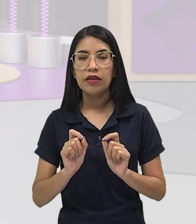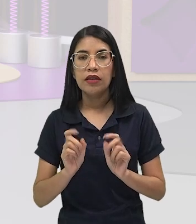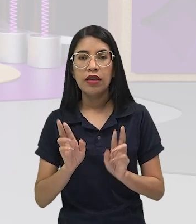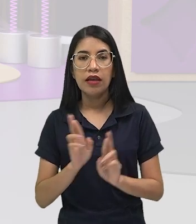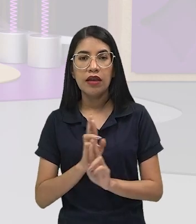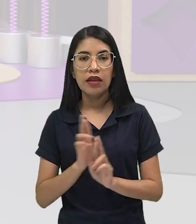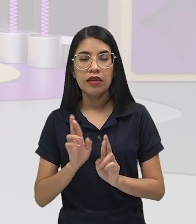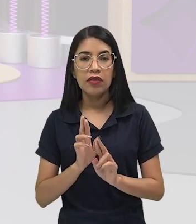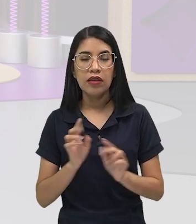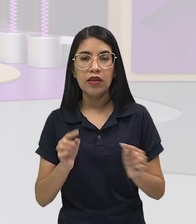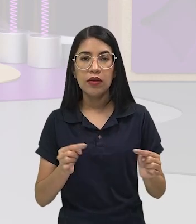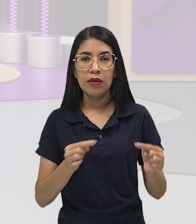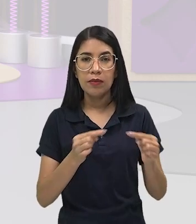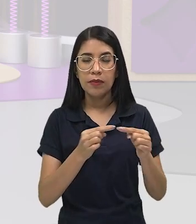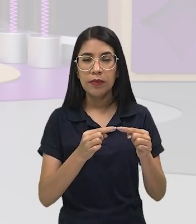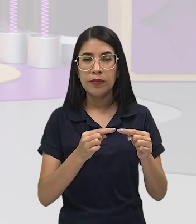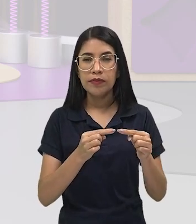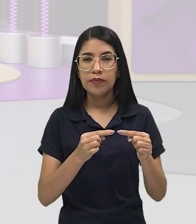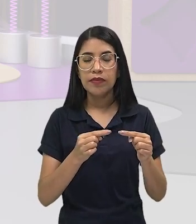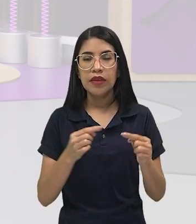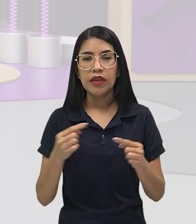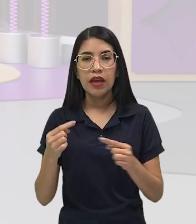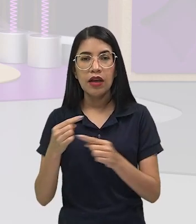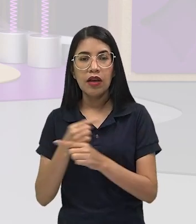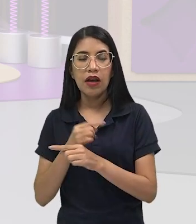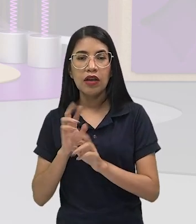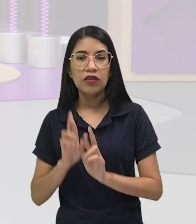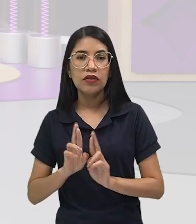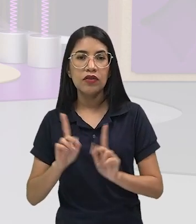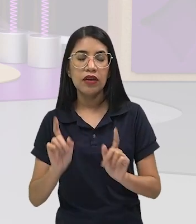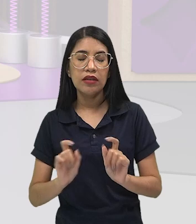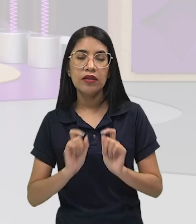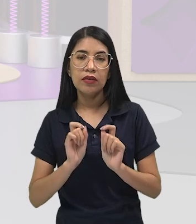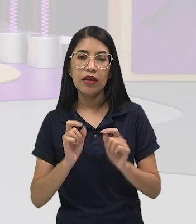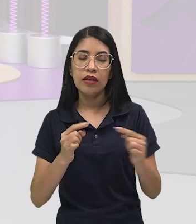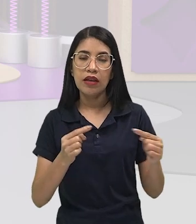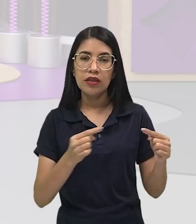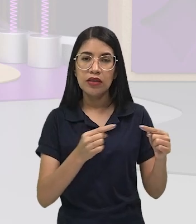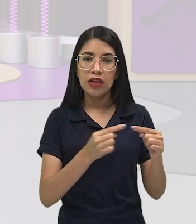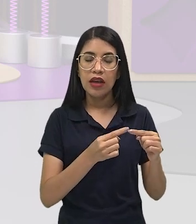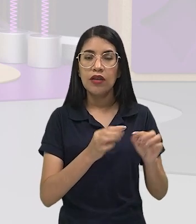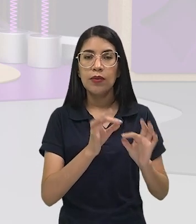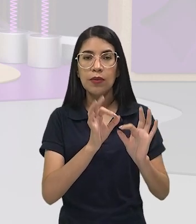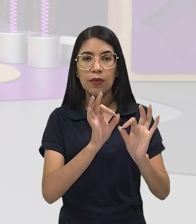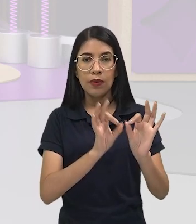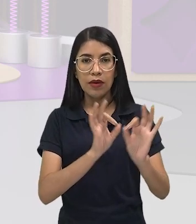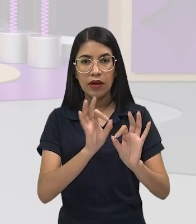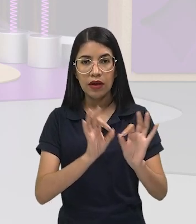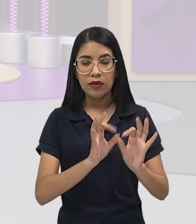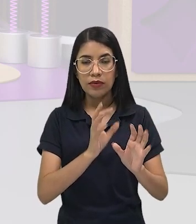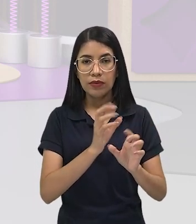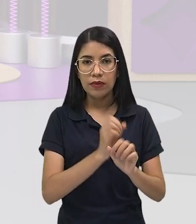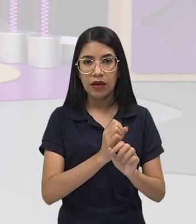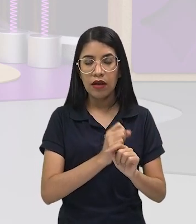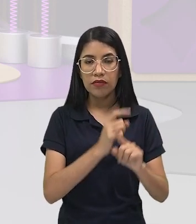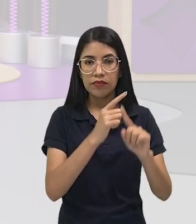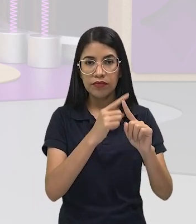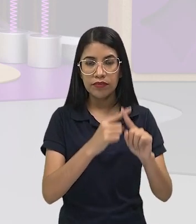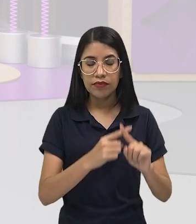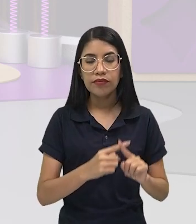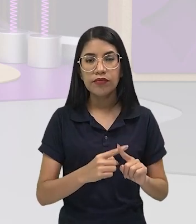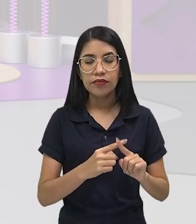à proporção direta? A proporção direta, você armou, ok, aplica